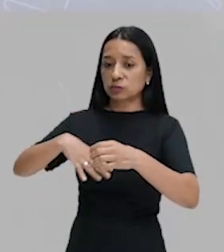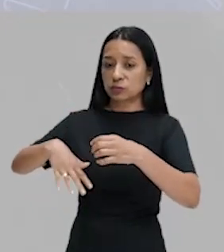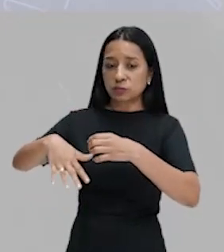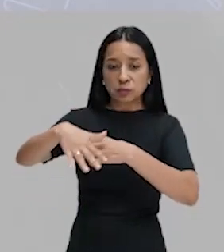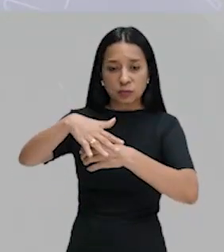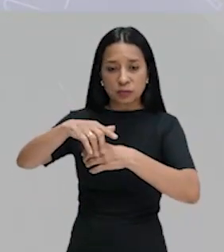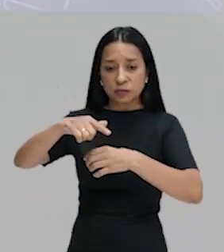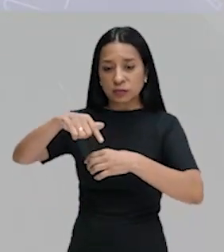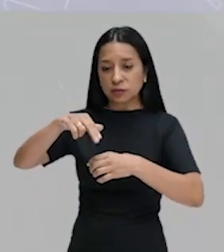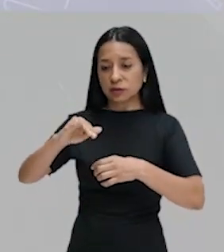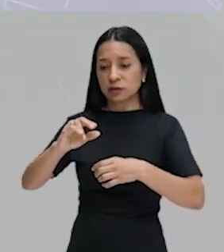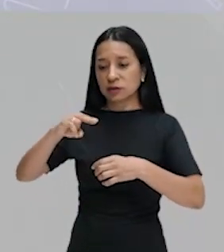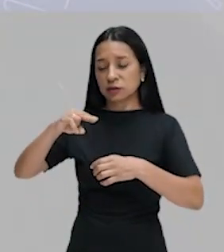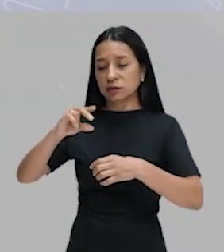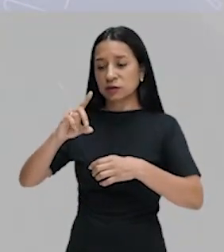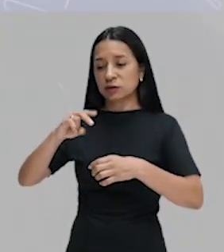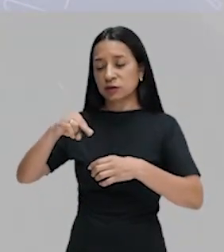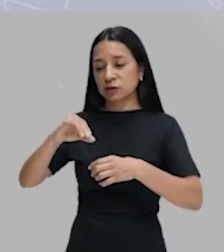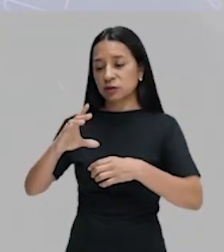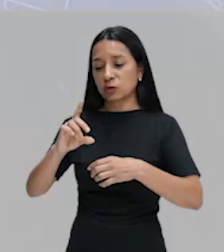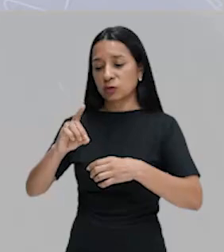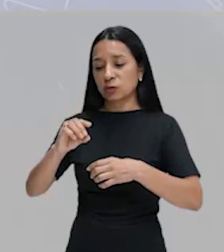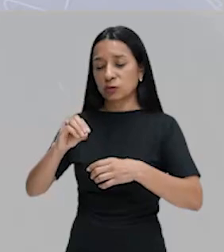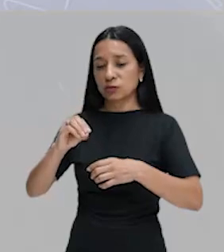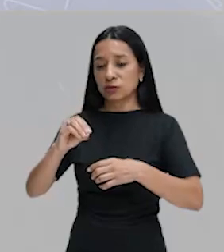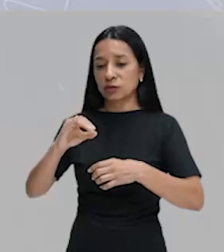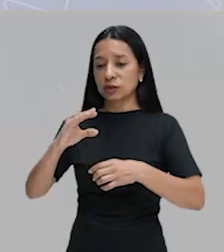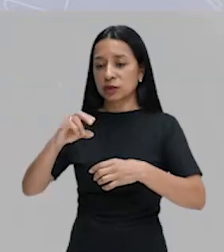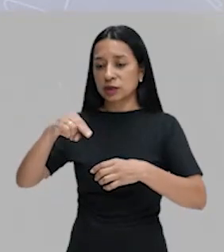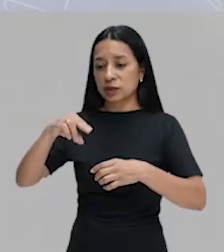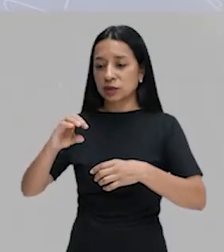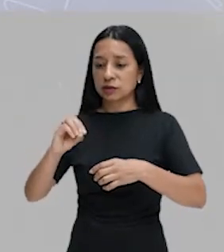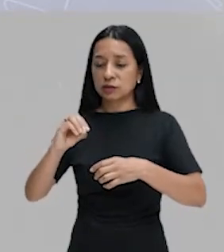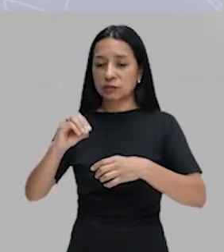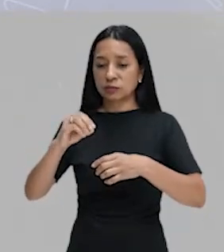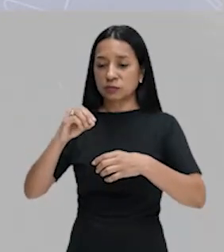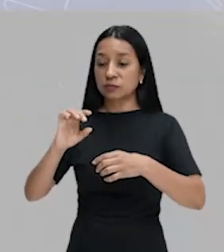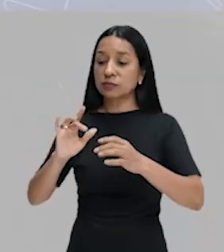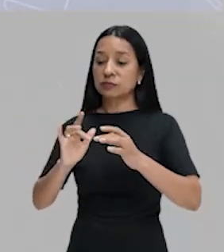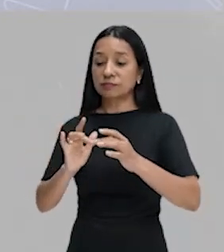quinidocílio. Se você toca nessa parte aqui, ela vai